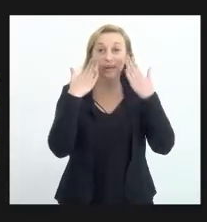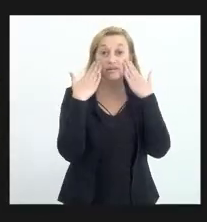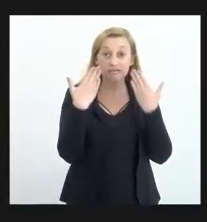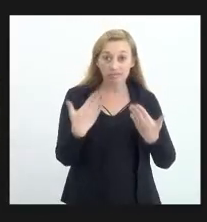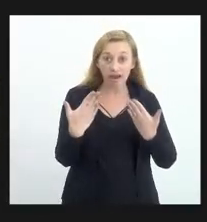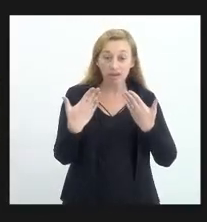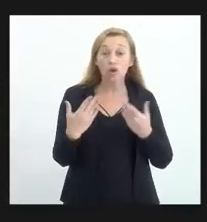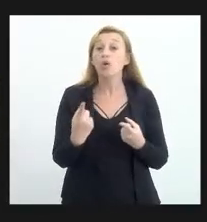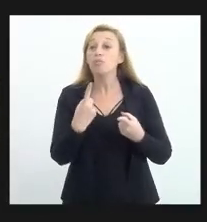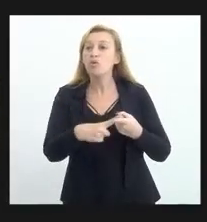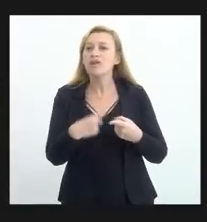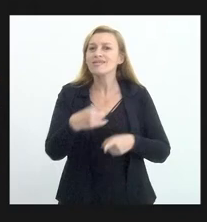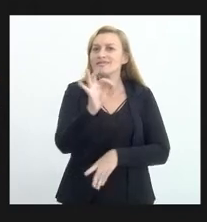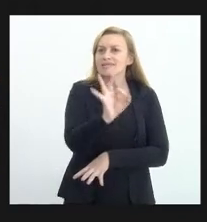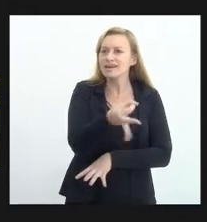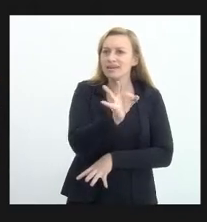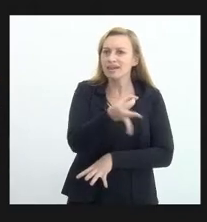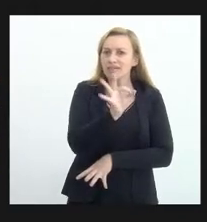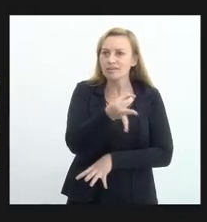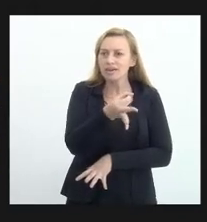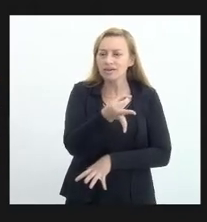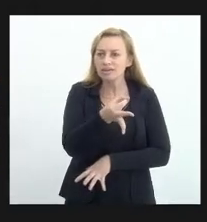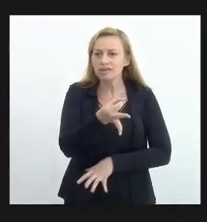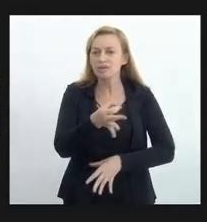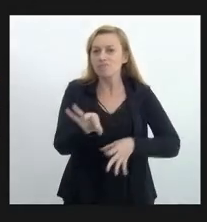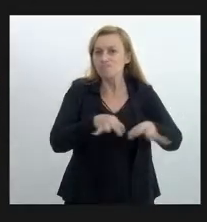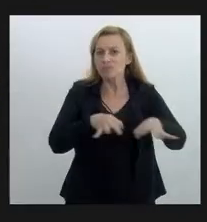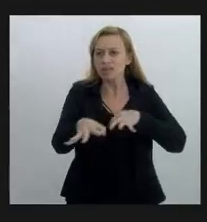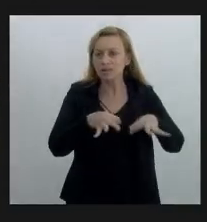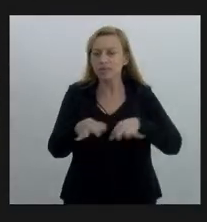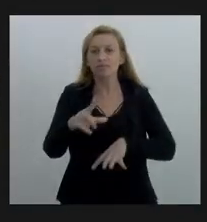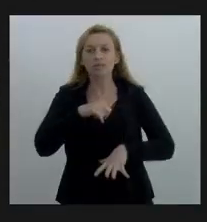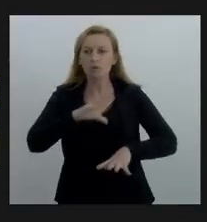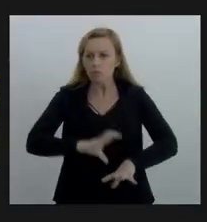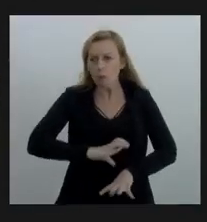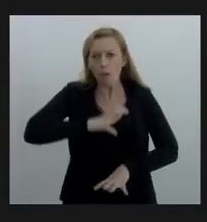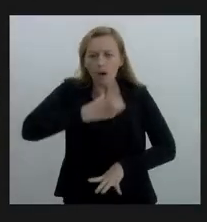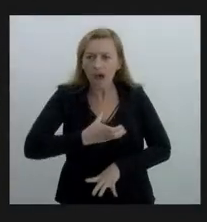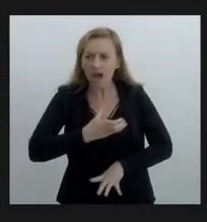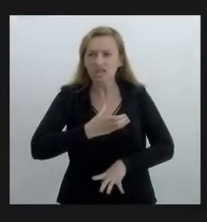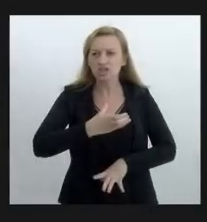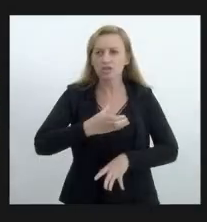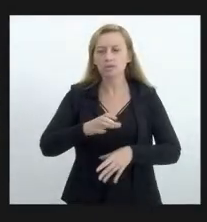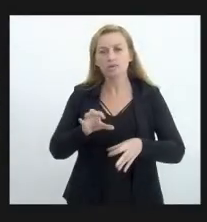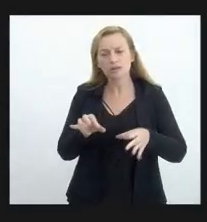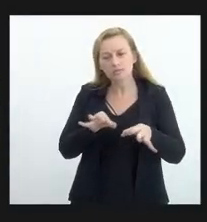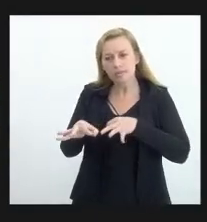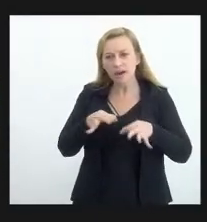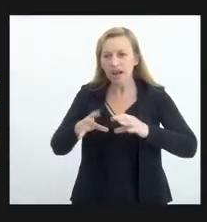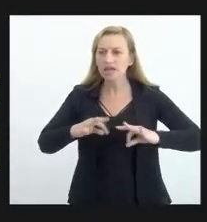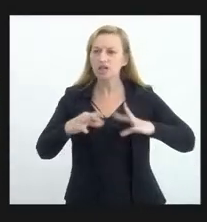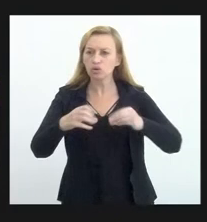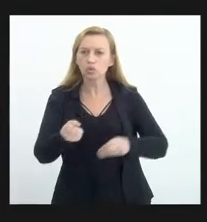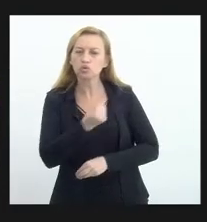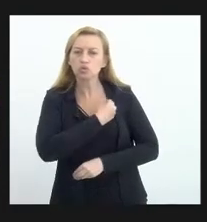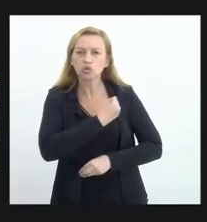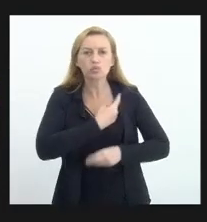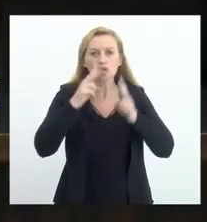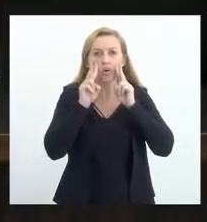apresentado porque justamente temos planejamento, temos coragem de equalizar as contas e